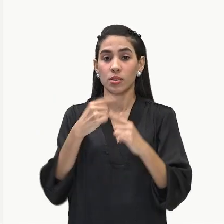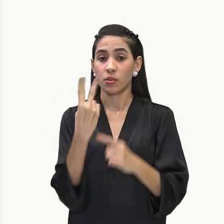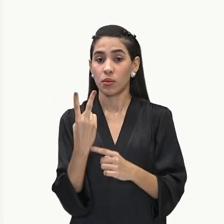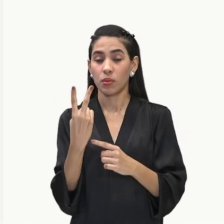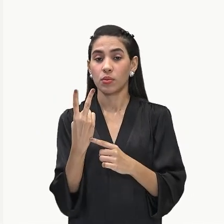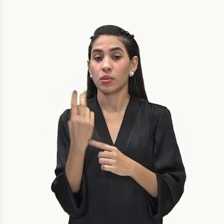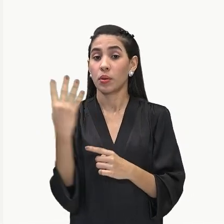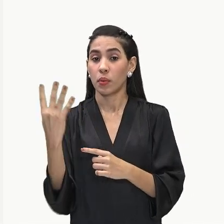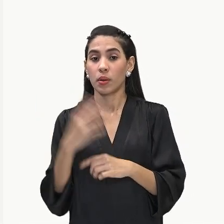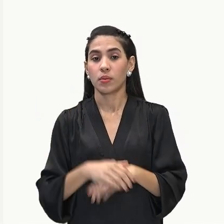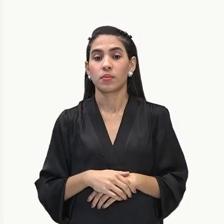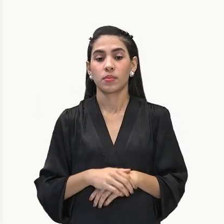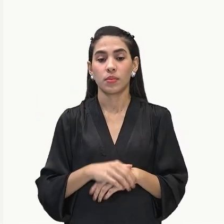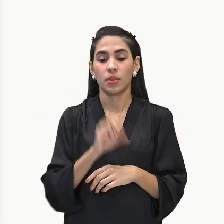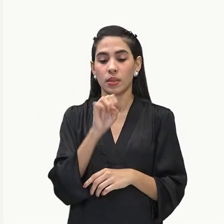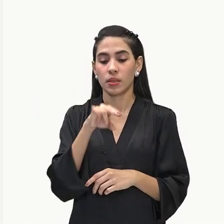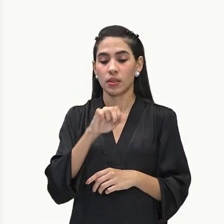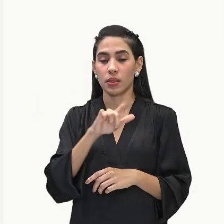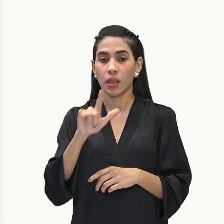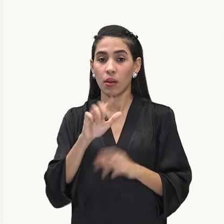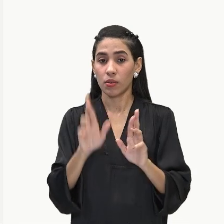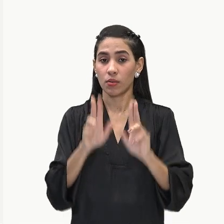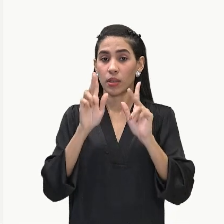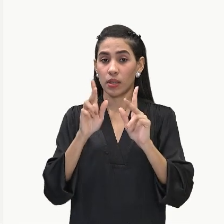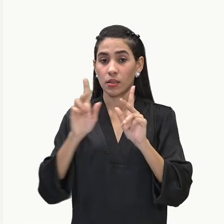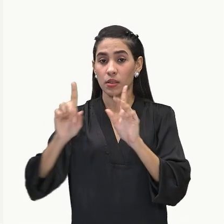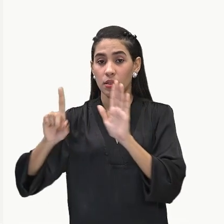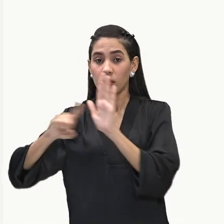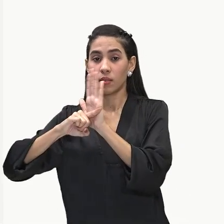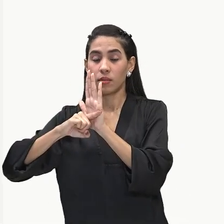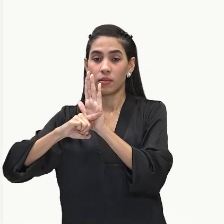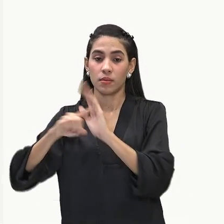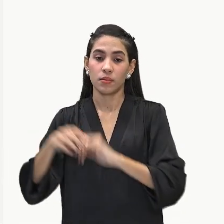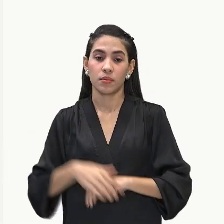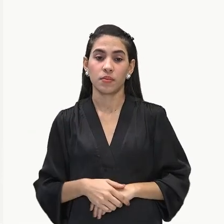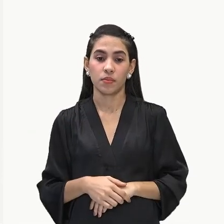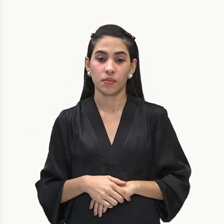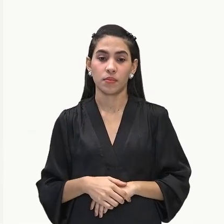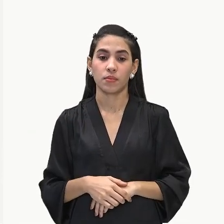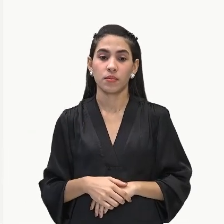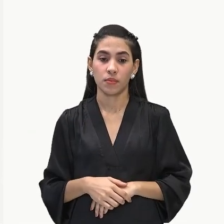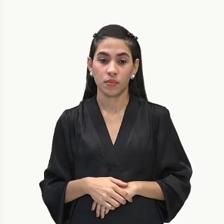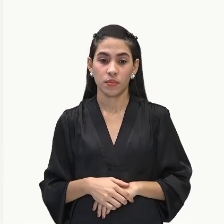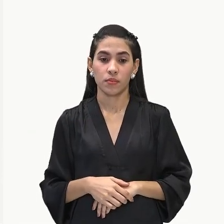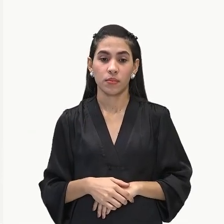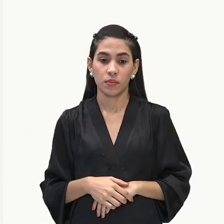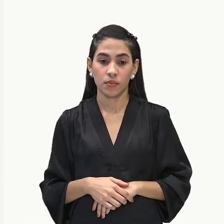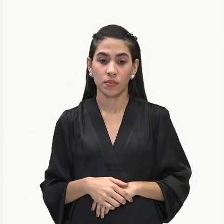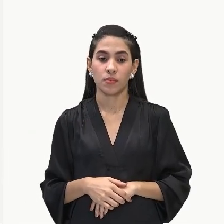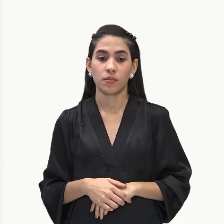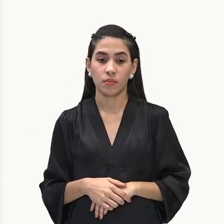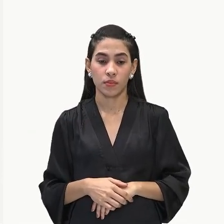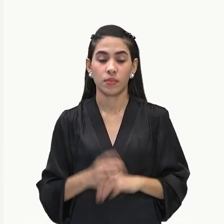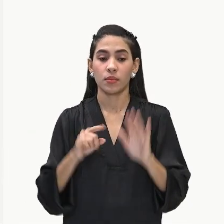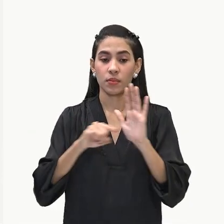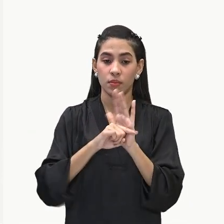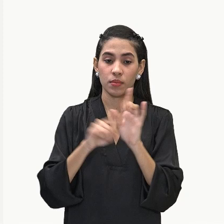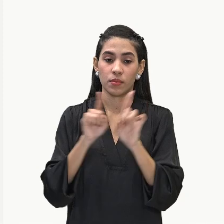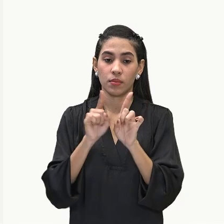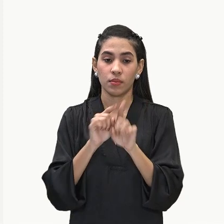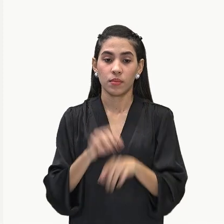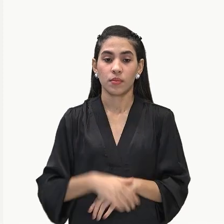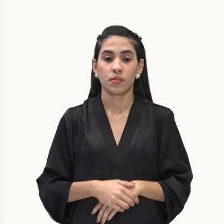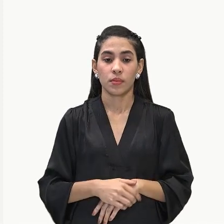Sinais diferentes, negativo. Ó, sinais diferentes na multiplicação, negativo.